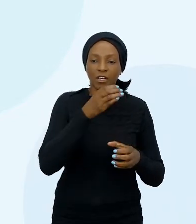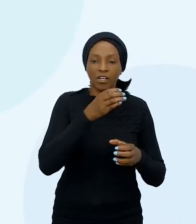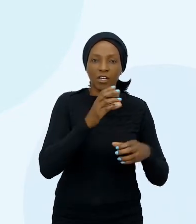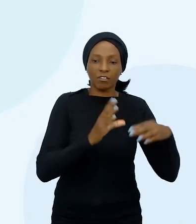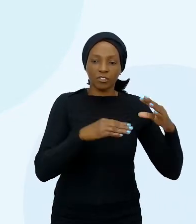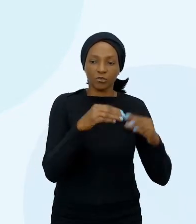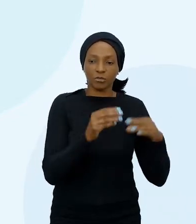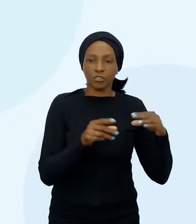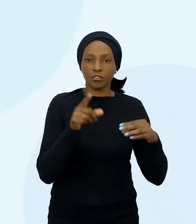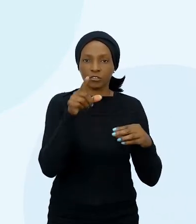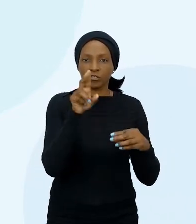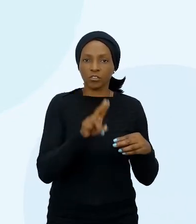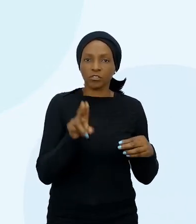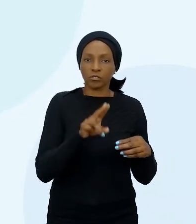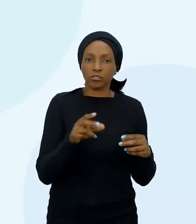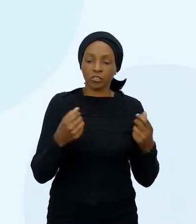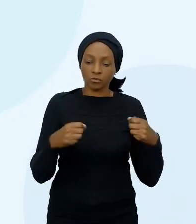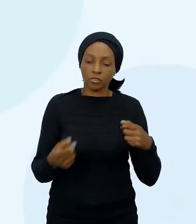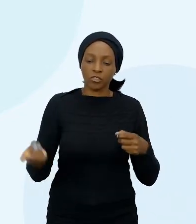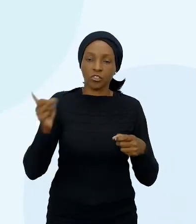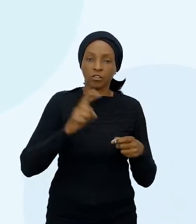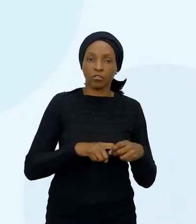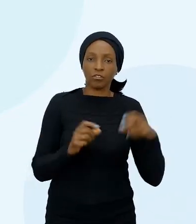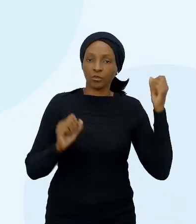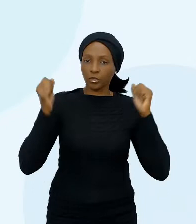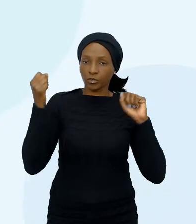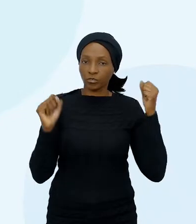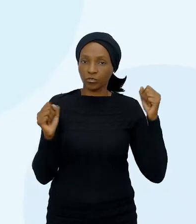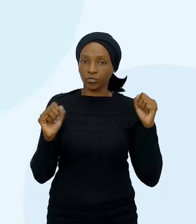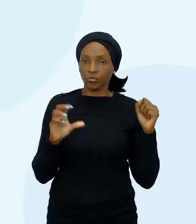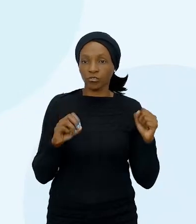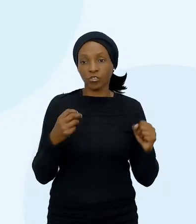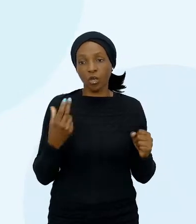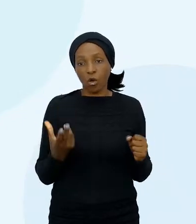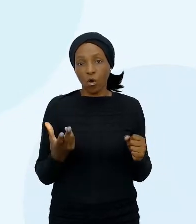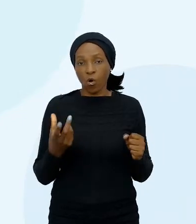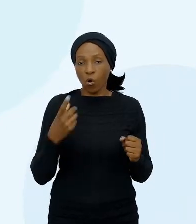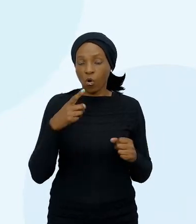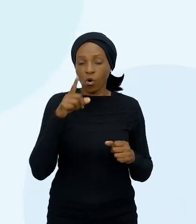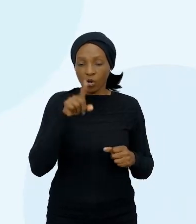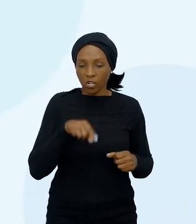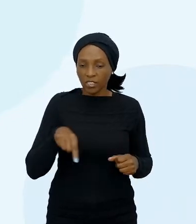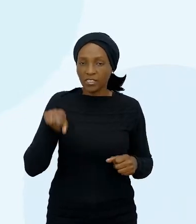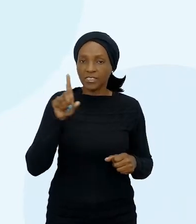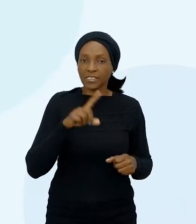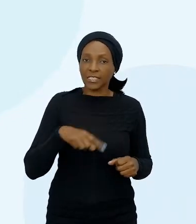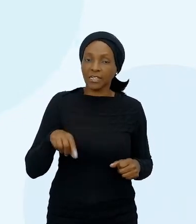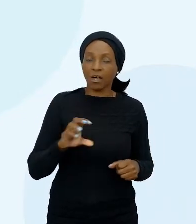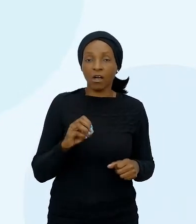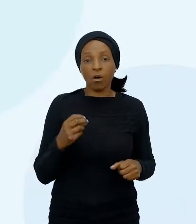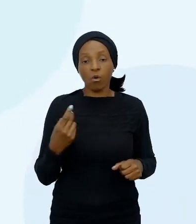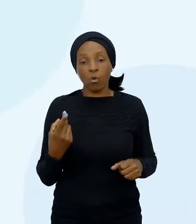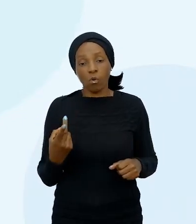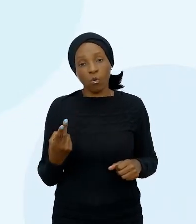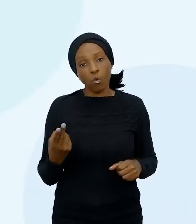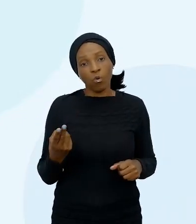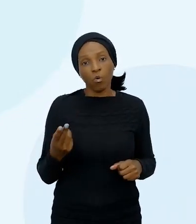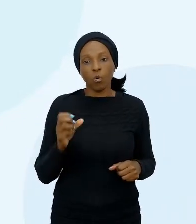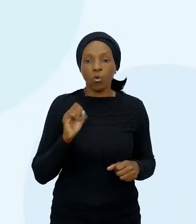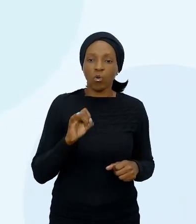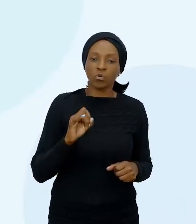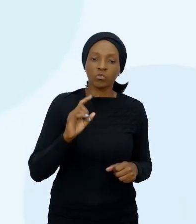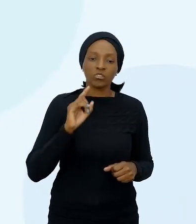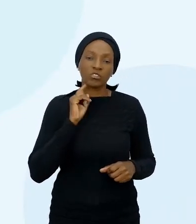utilizou ali, ela tem que voltar para a indústria, né? Ou para ser reciclada, né? Ou se ela tinha algum agente contaminante